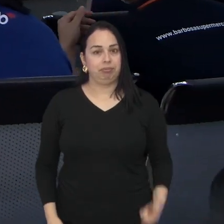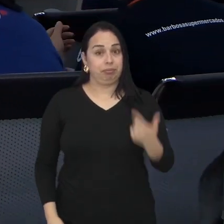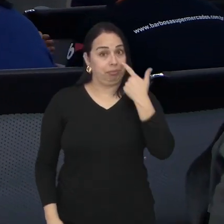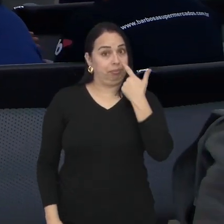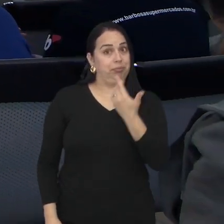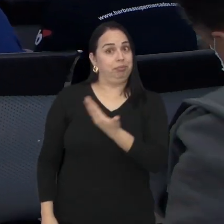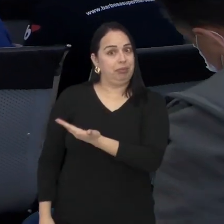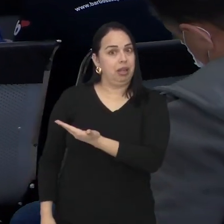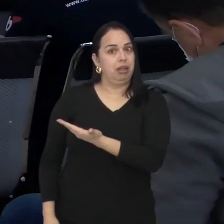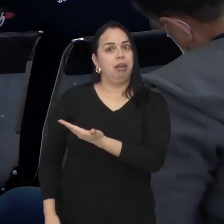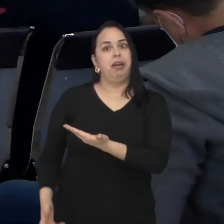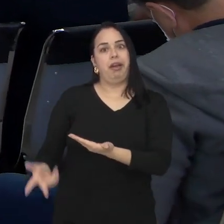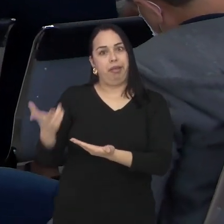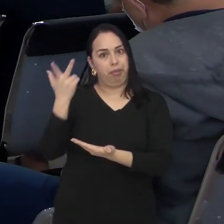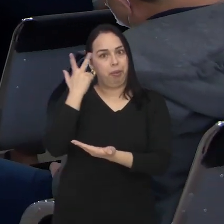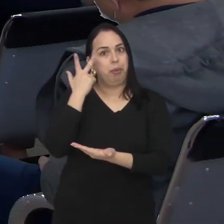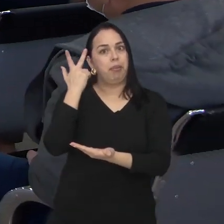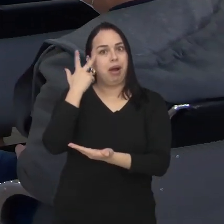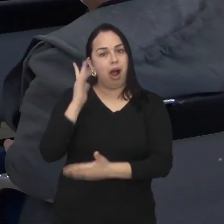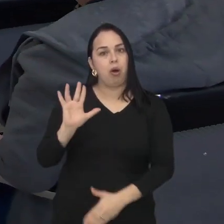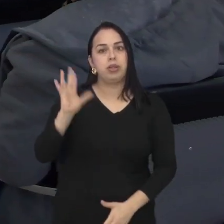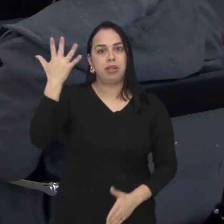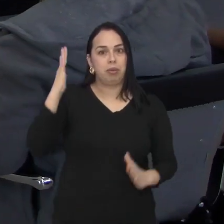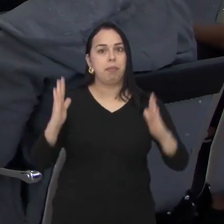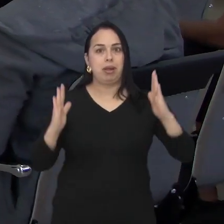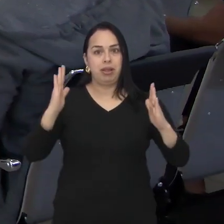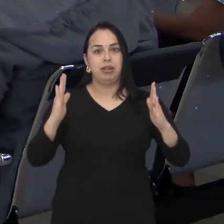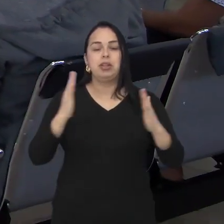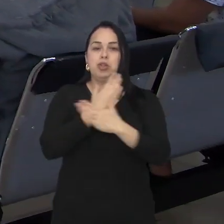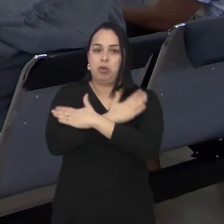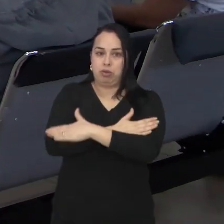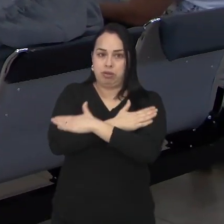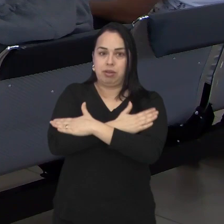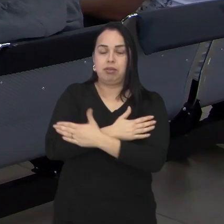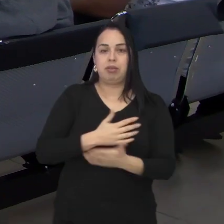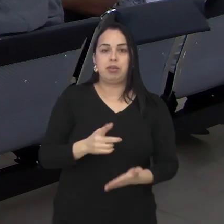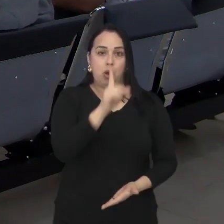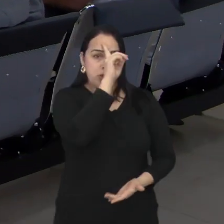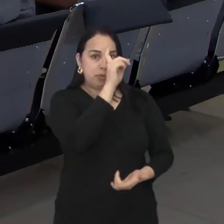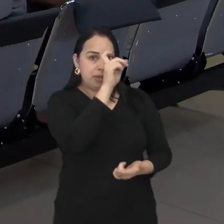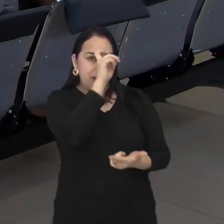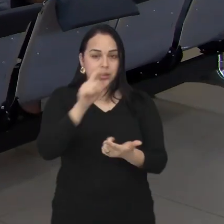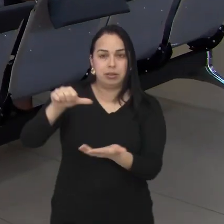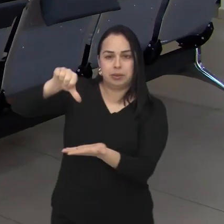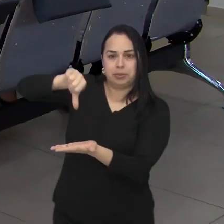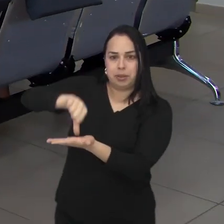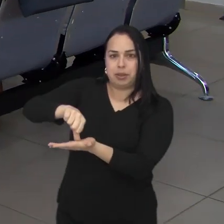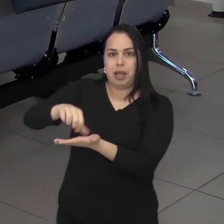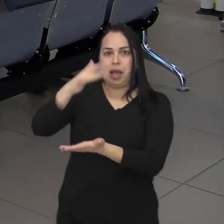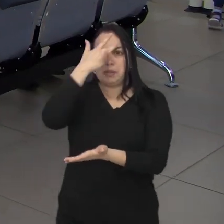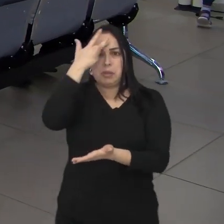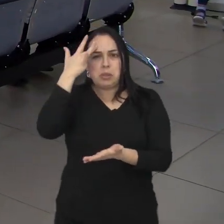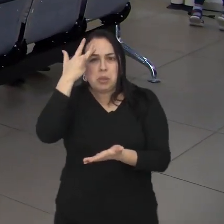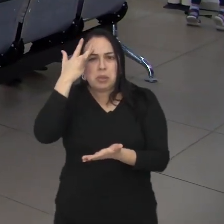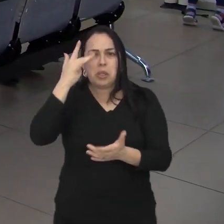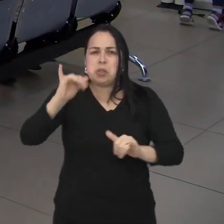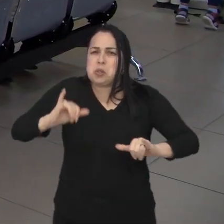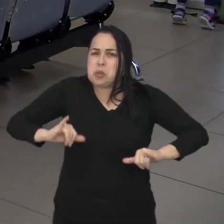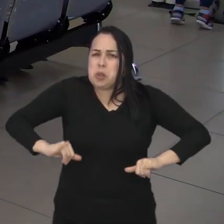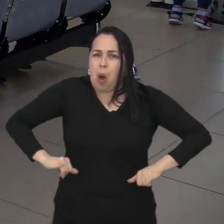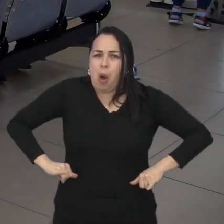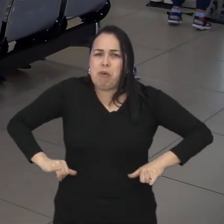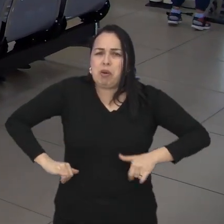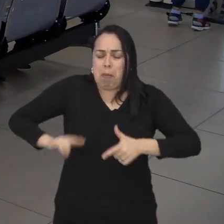Cenas assim são comuns durante o inverno. Hospitais e postos de saúde com muitas pessoas sofrendo de